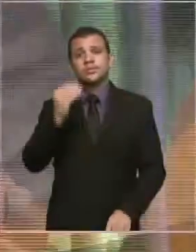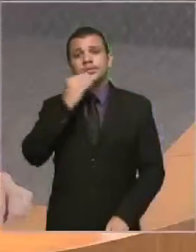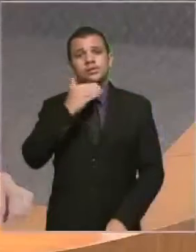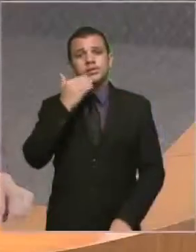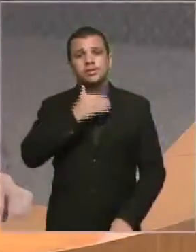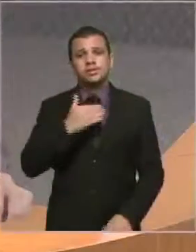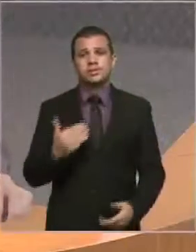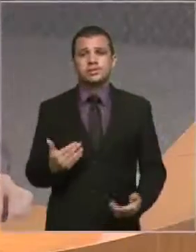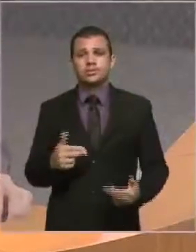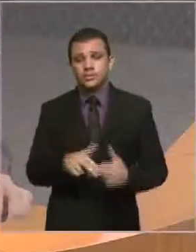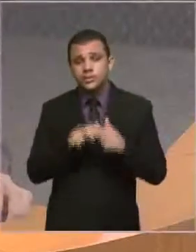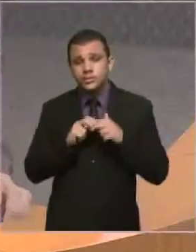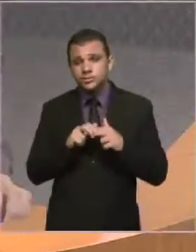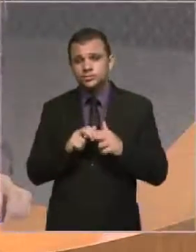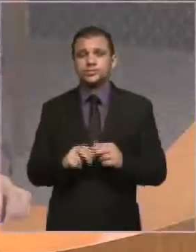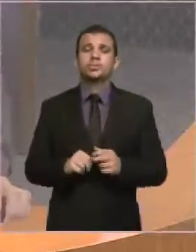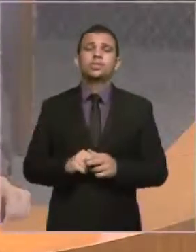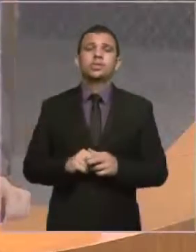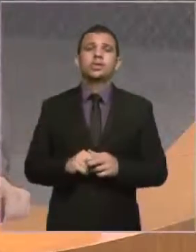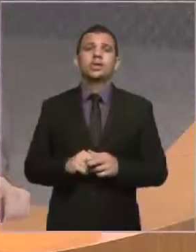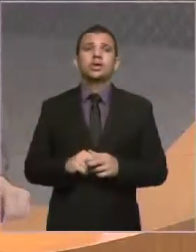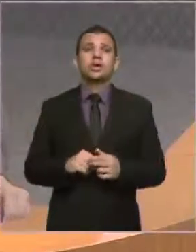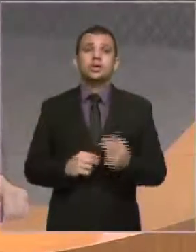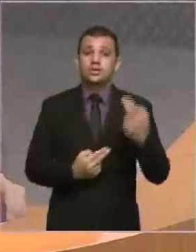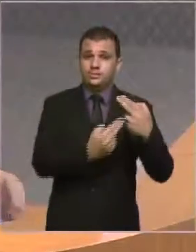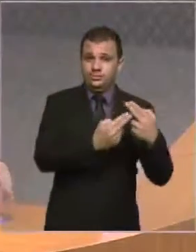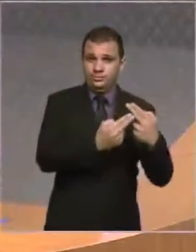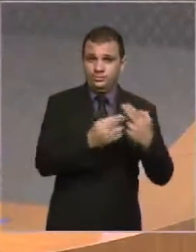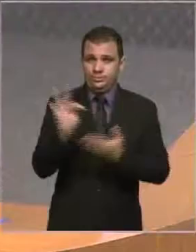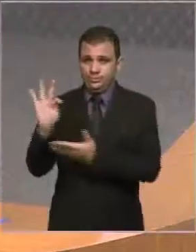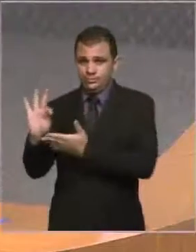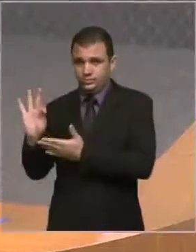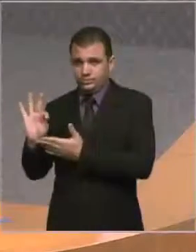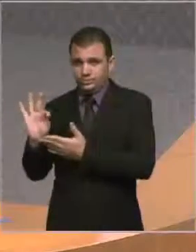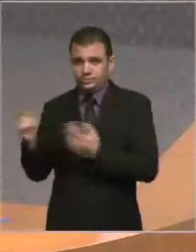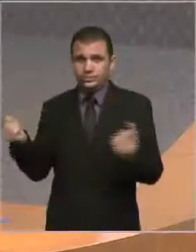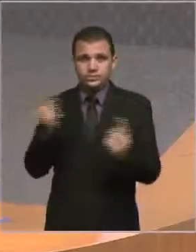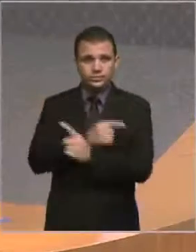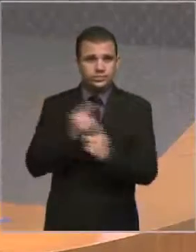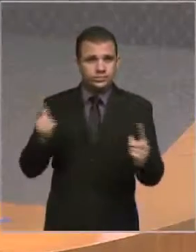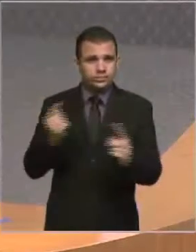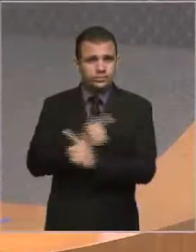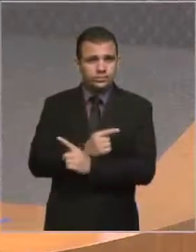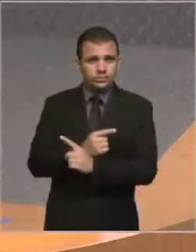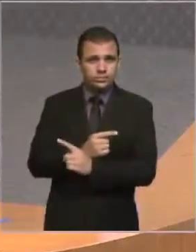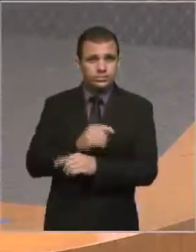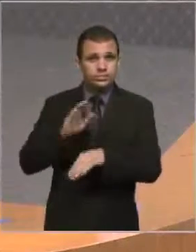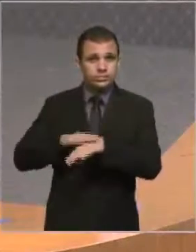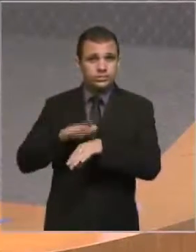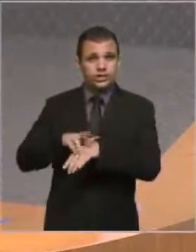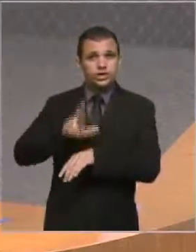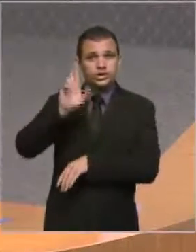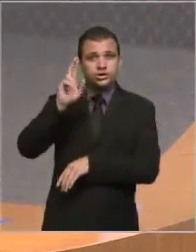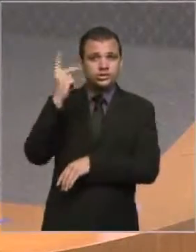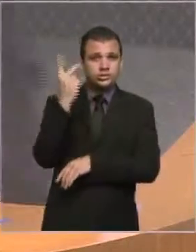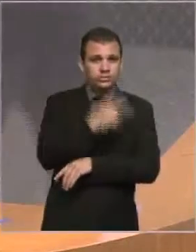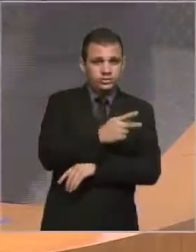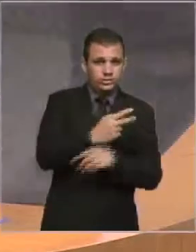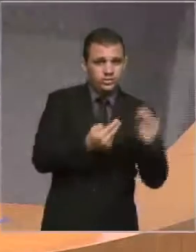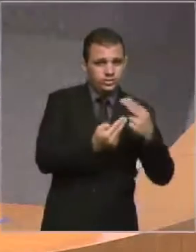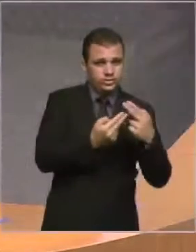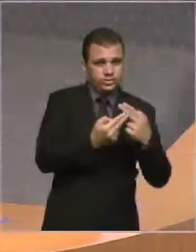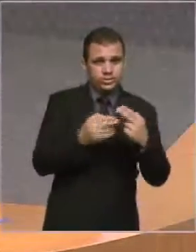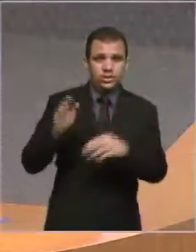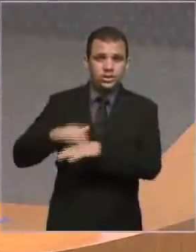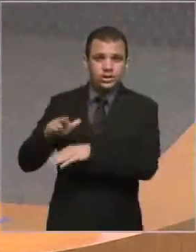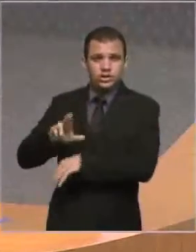porque o transporte entre Timon e Teresina não é regulado pelo município de Timon e nem regulado pelo município de